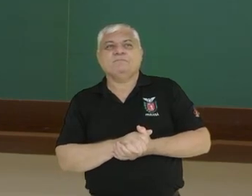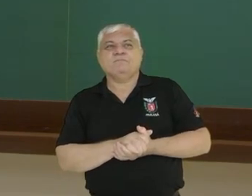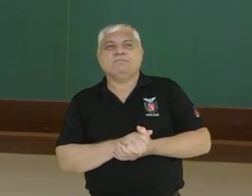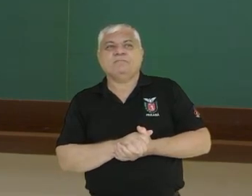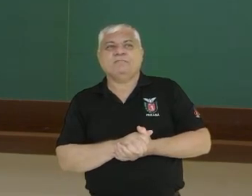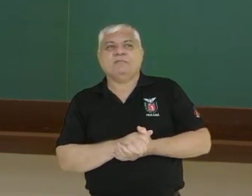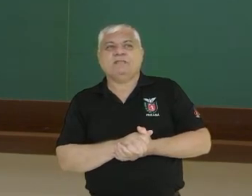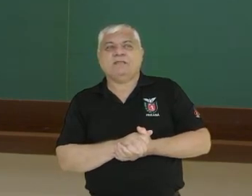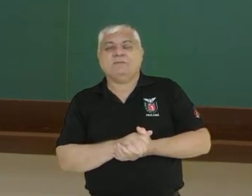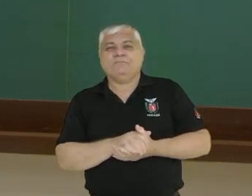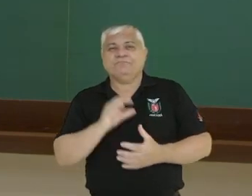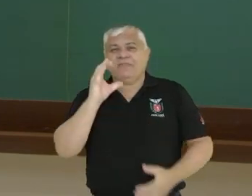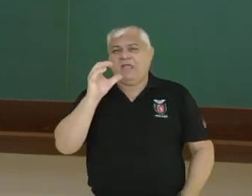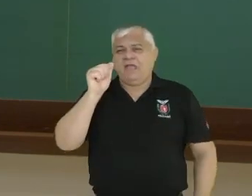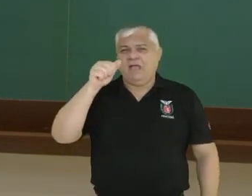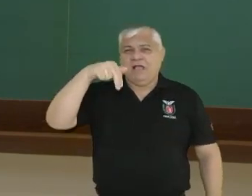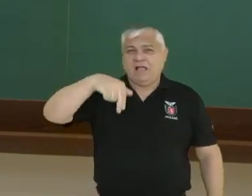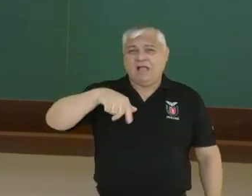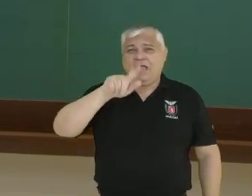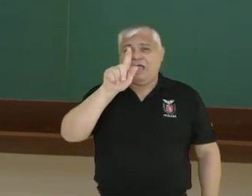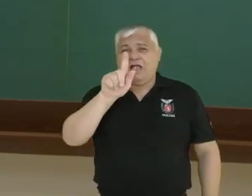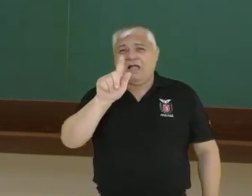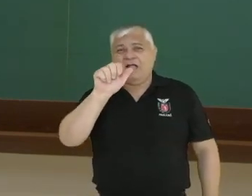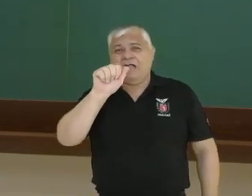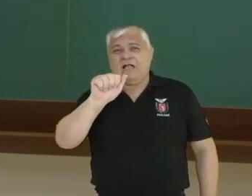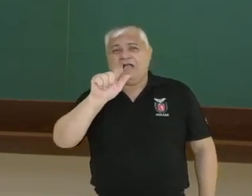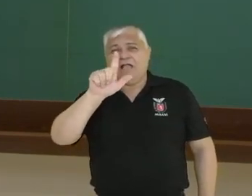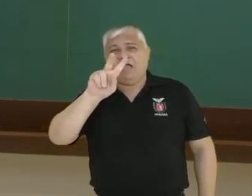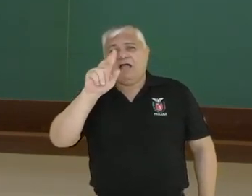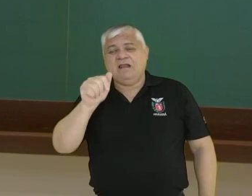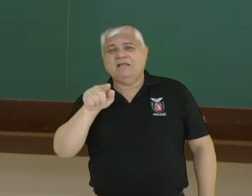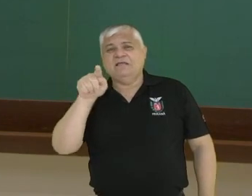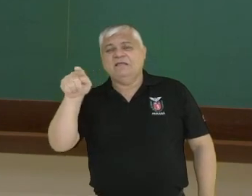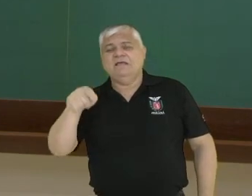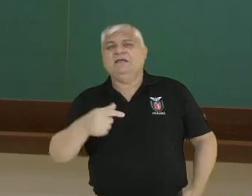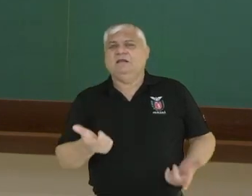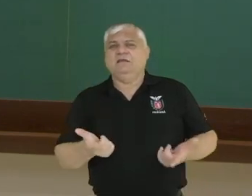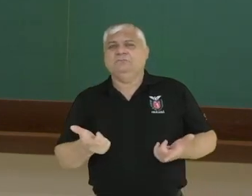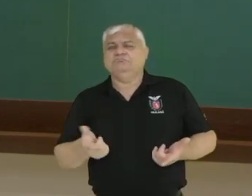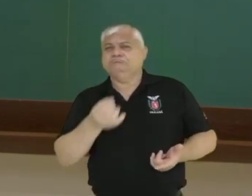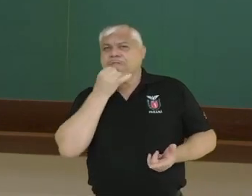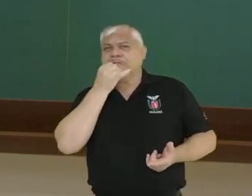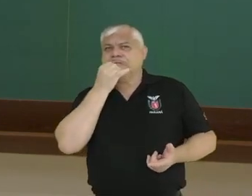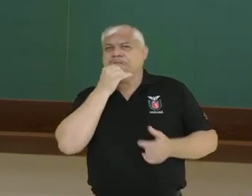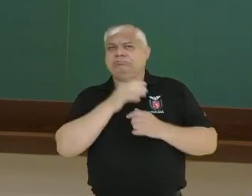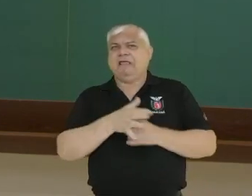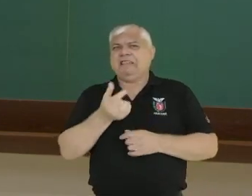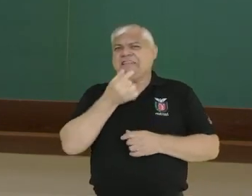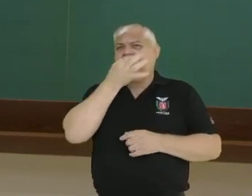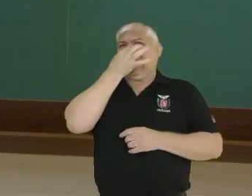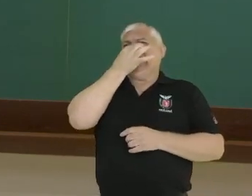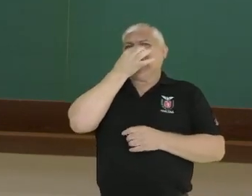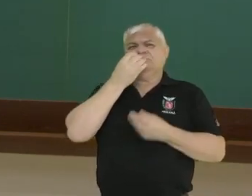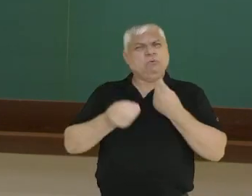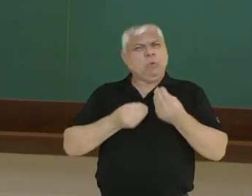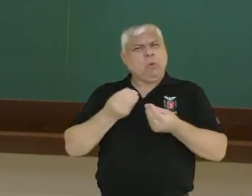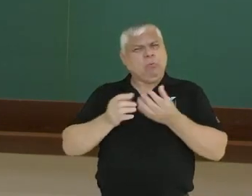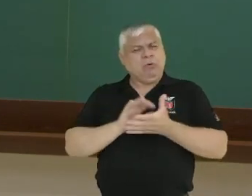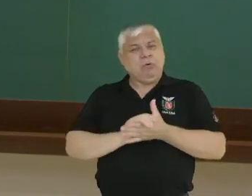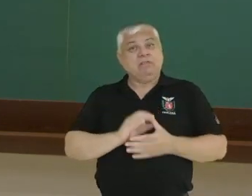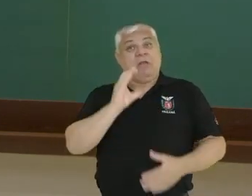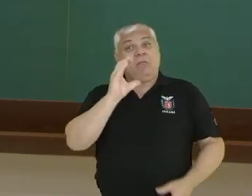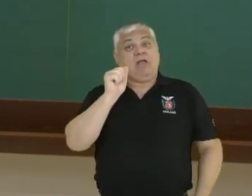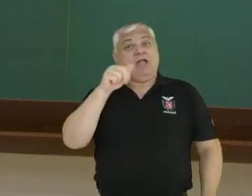lá. Cangalhas, né? Mestres usa pôs as cangalhas no nariz e respondeu. Então, aqui nós percebemos que cangalhas é